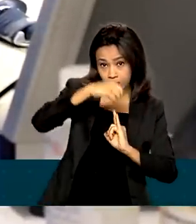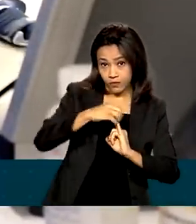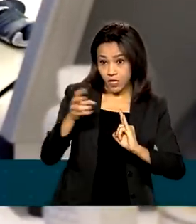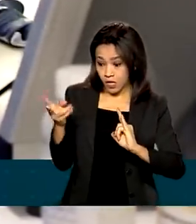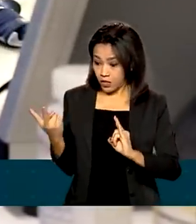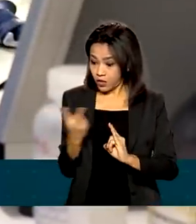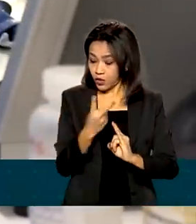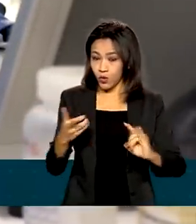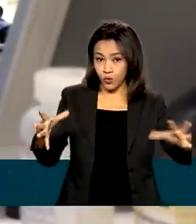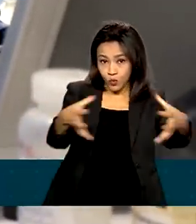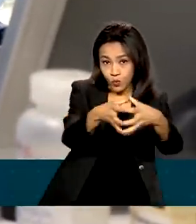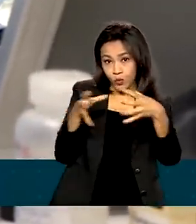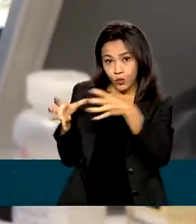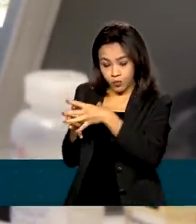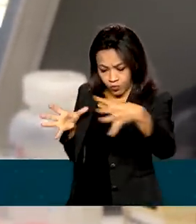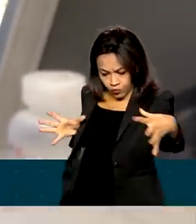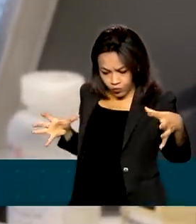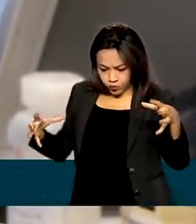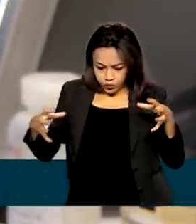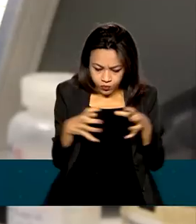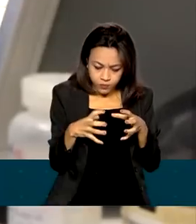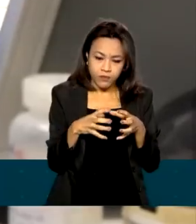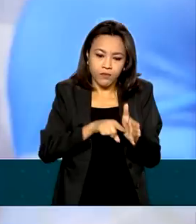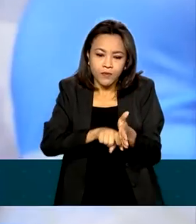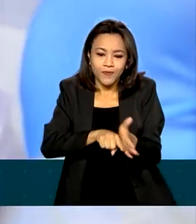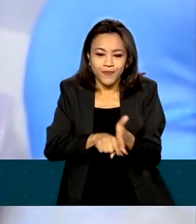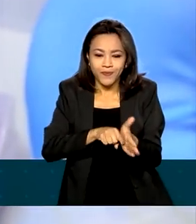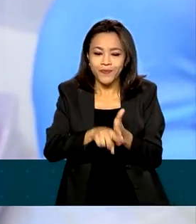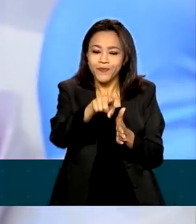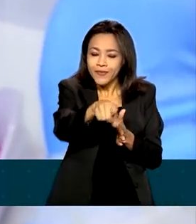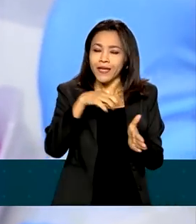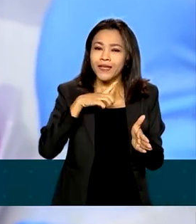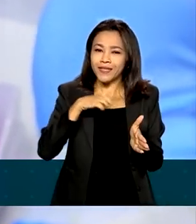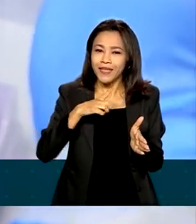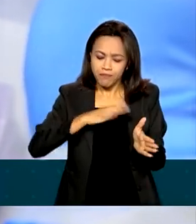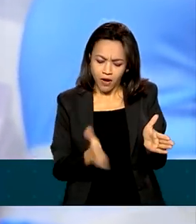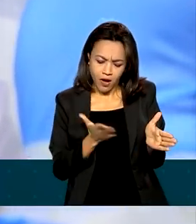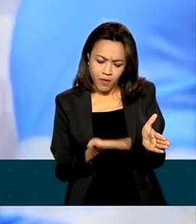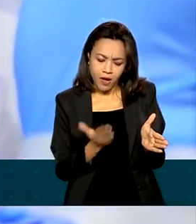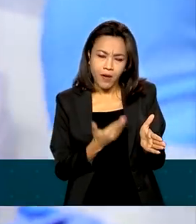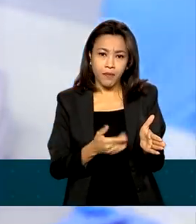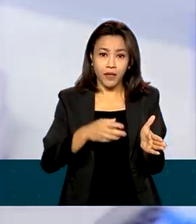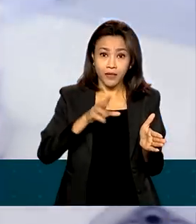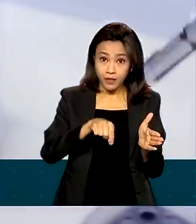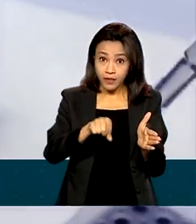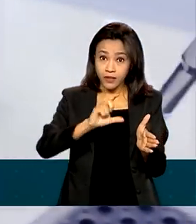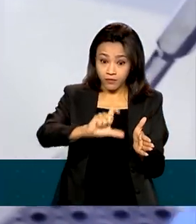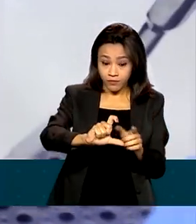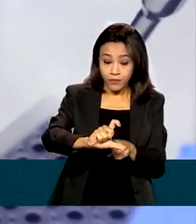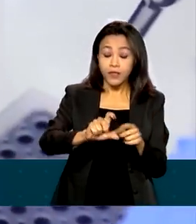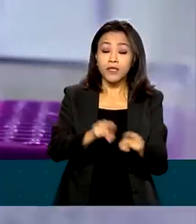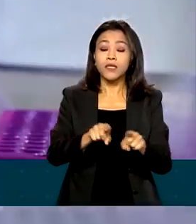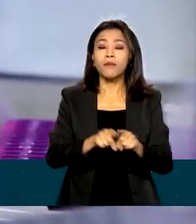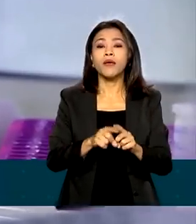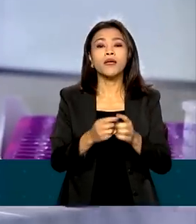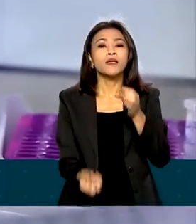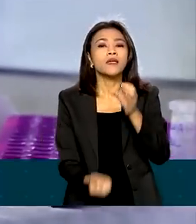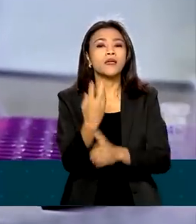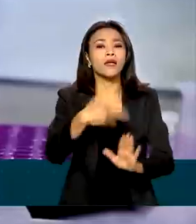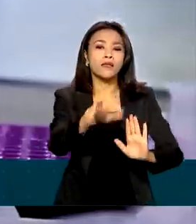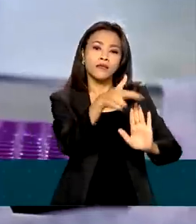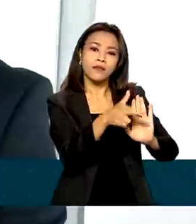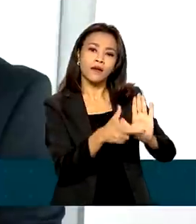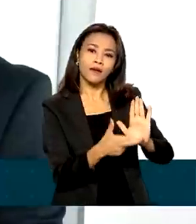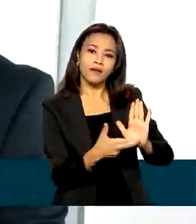se unir em um trabalho conjunto que envolve, além da fabricação do imunizante, a definição de protocolos e